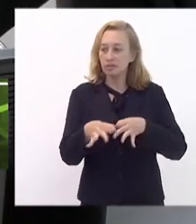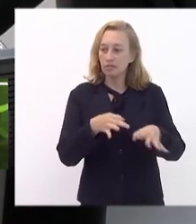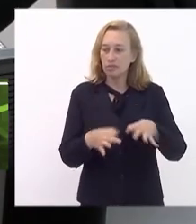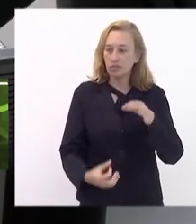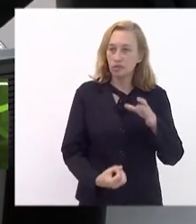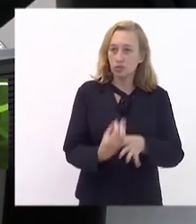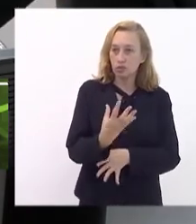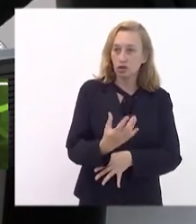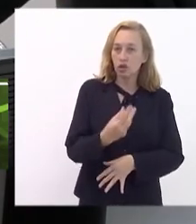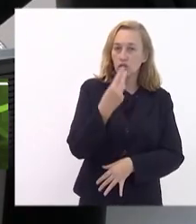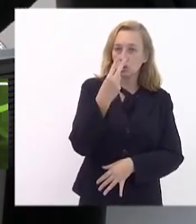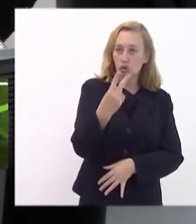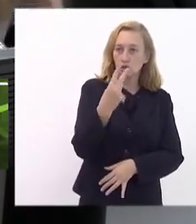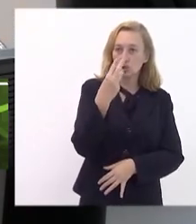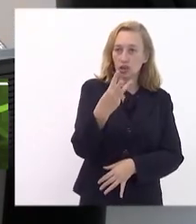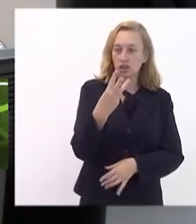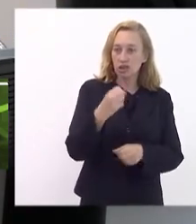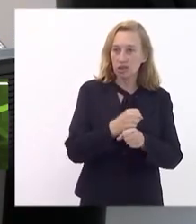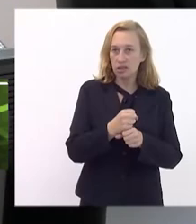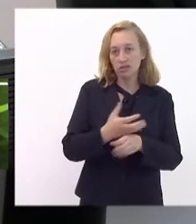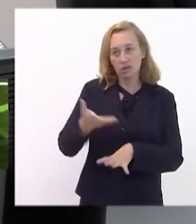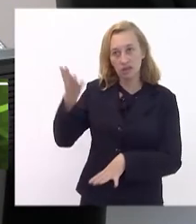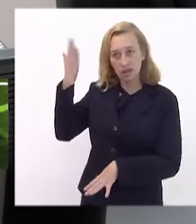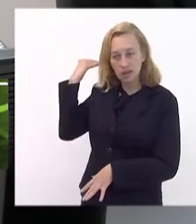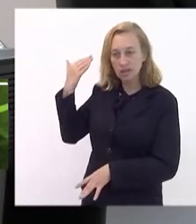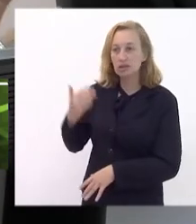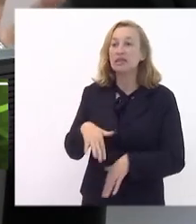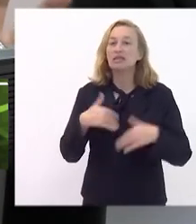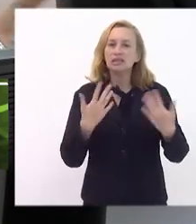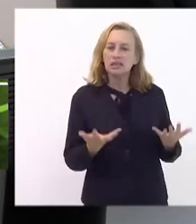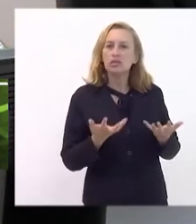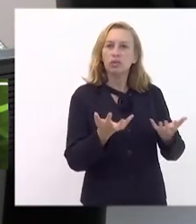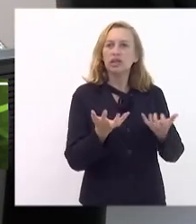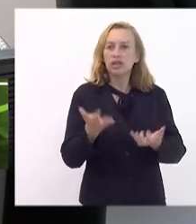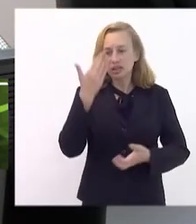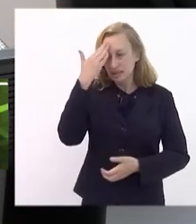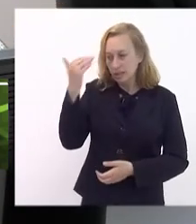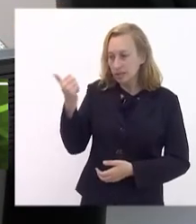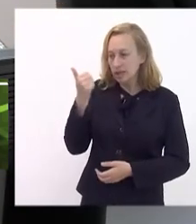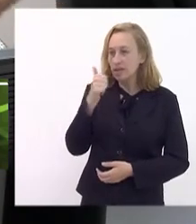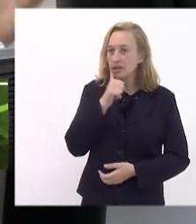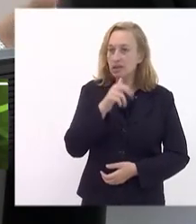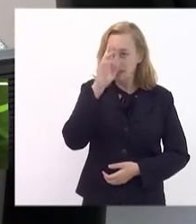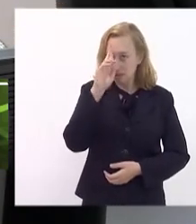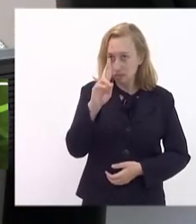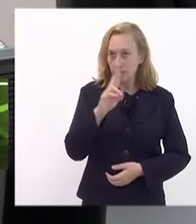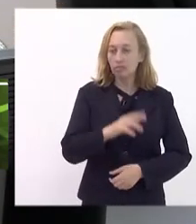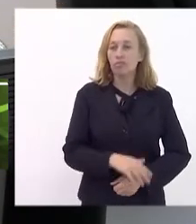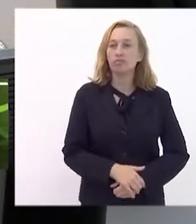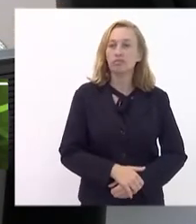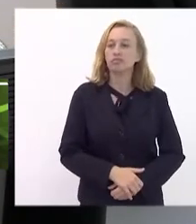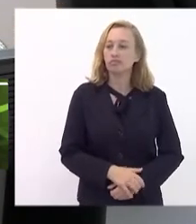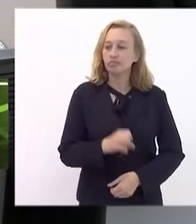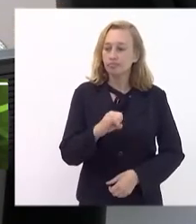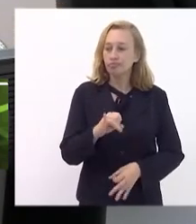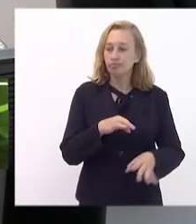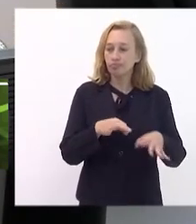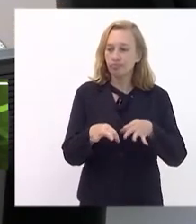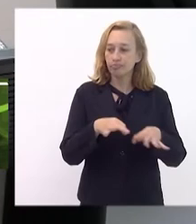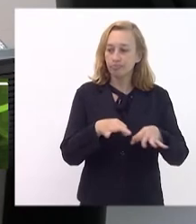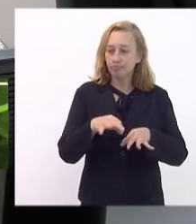alguns 2 ou 3 anos atrás. Né? Então, o que eu queria saber da senhora é se esse projeto